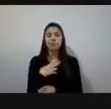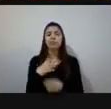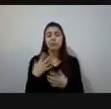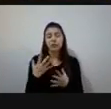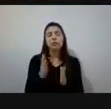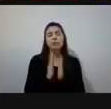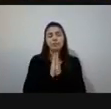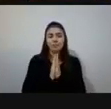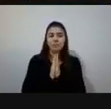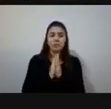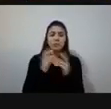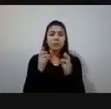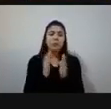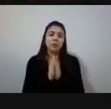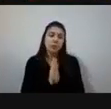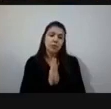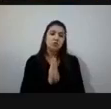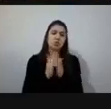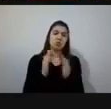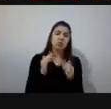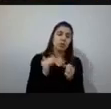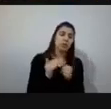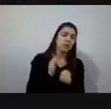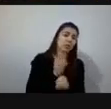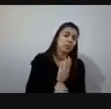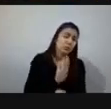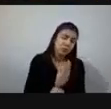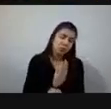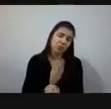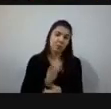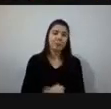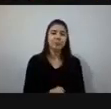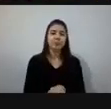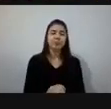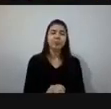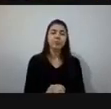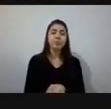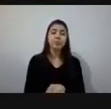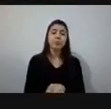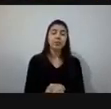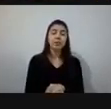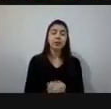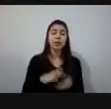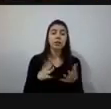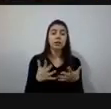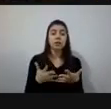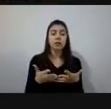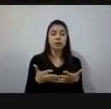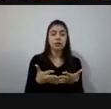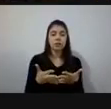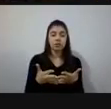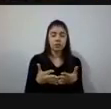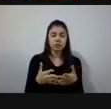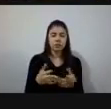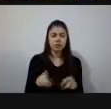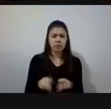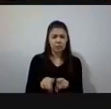socorro. Essa era uma pergunta do aumento da quantidade de casos, a outra era importante também,